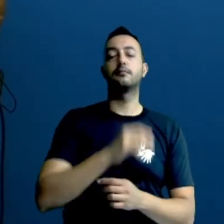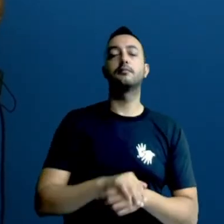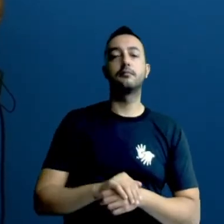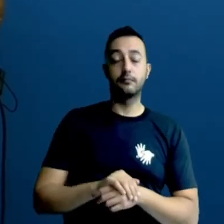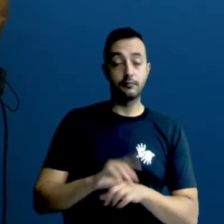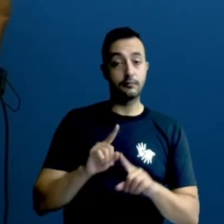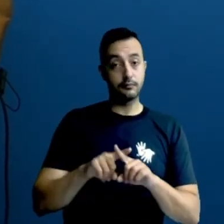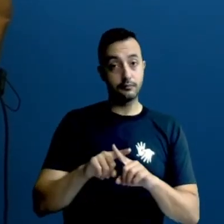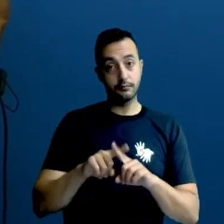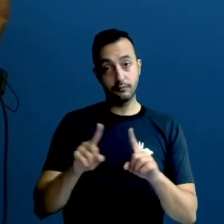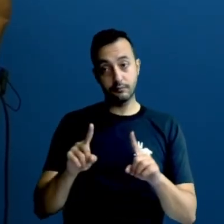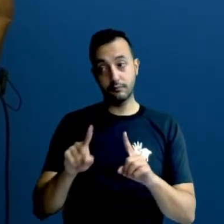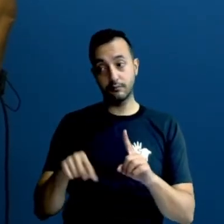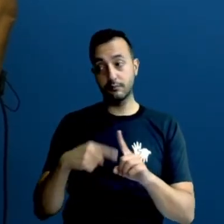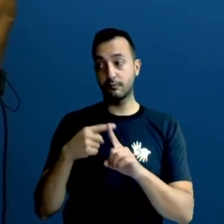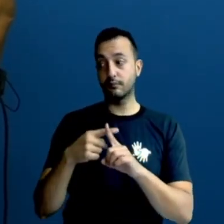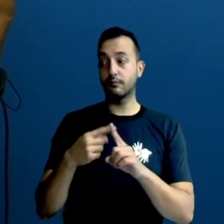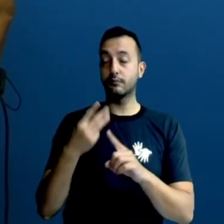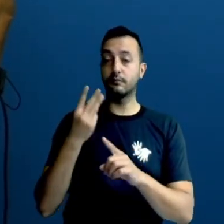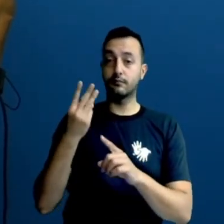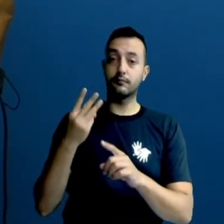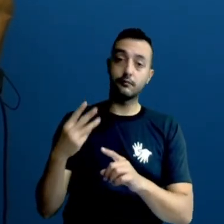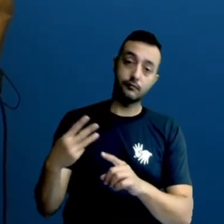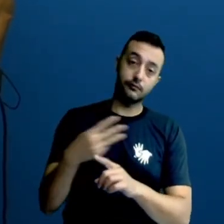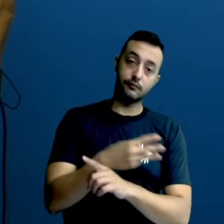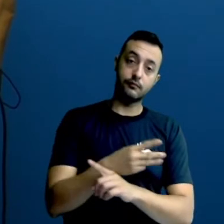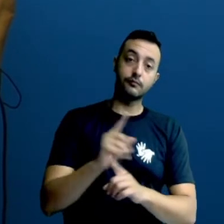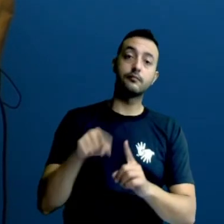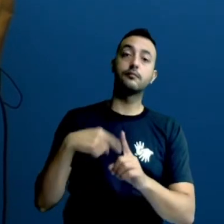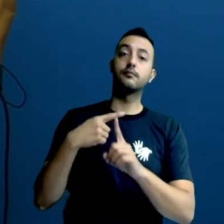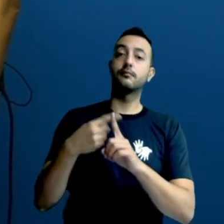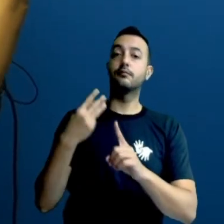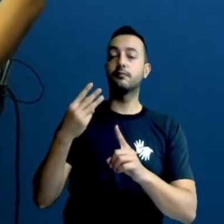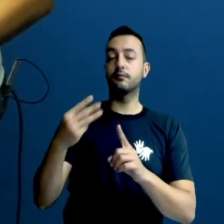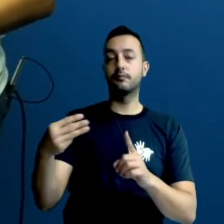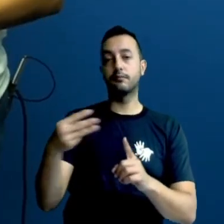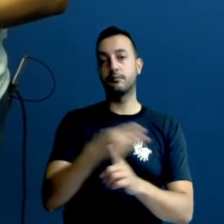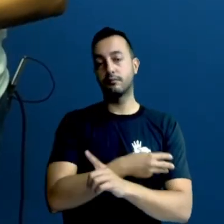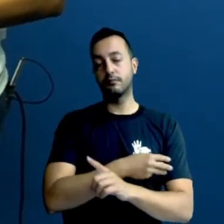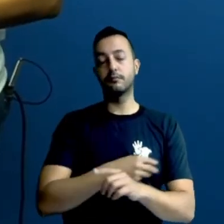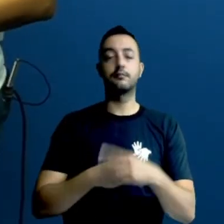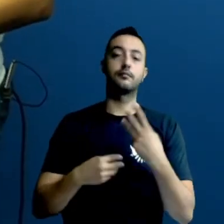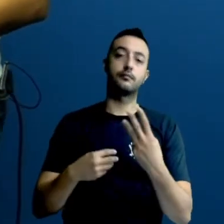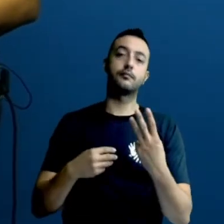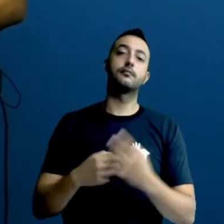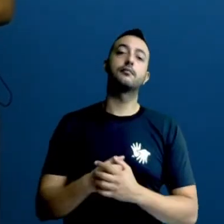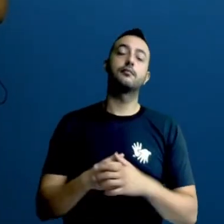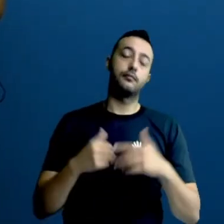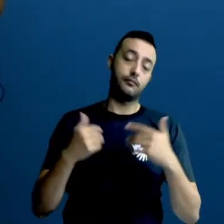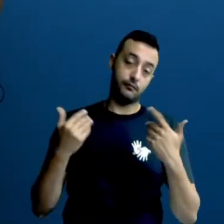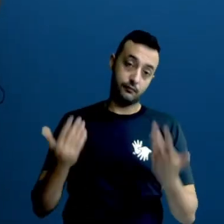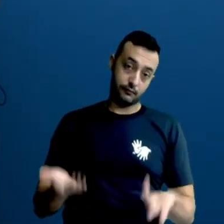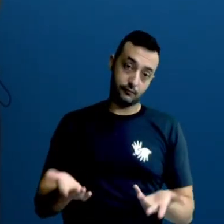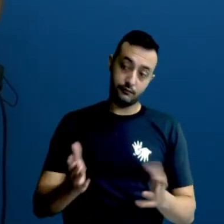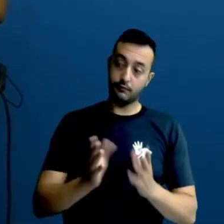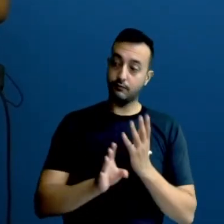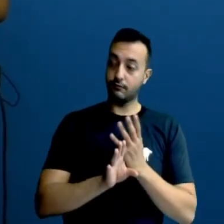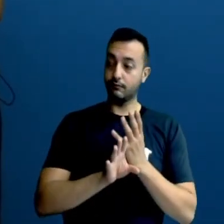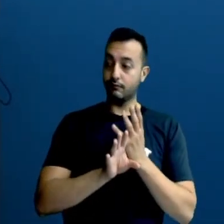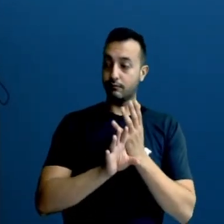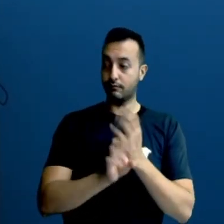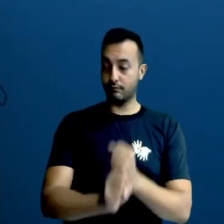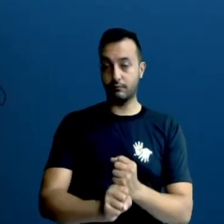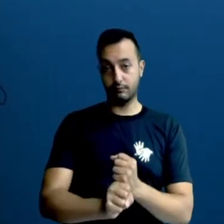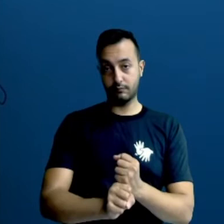cá, mais 3 para cá e mais 3 para o terceiro hexágono, de modo que ao